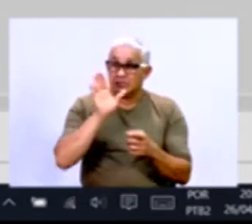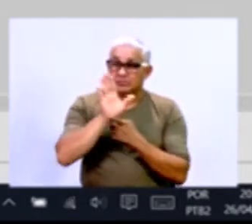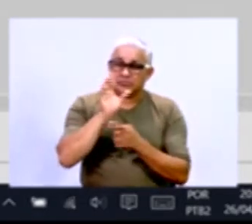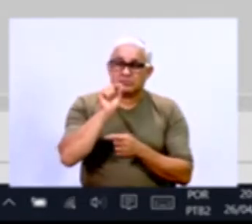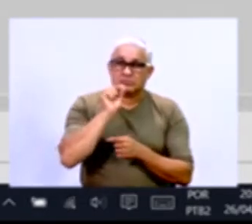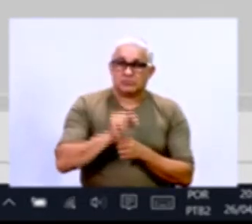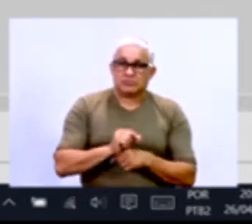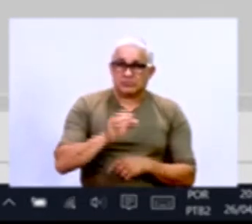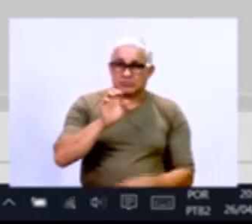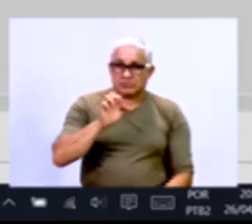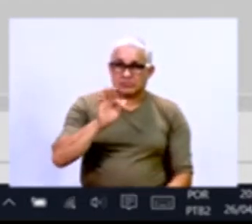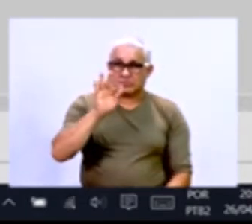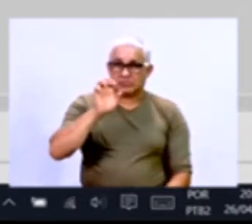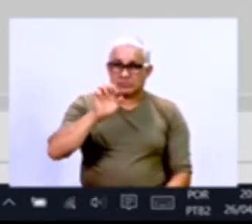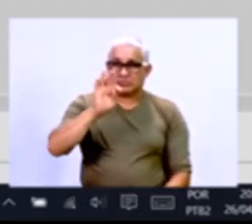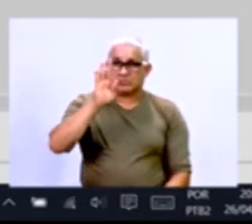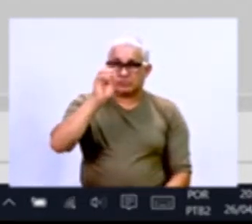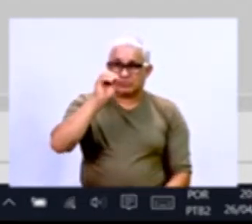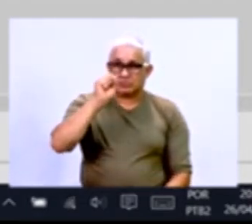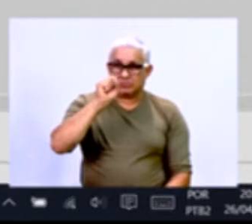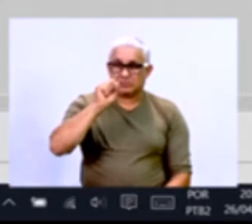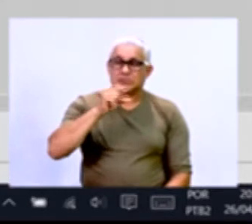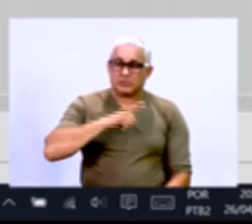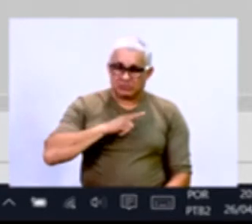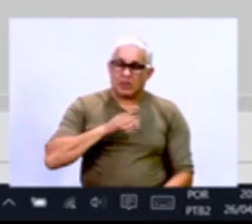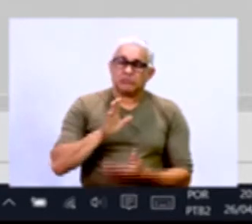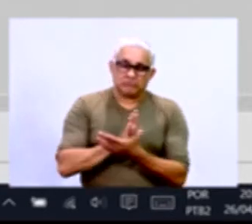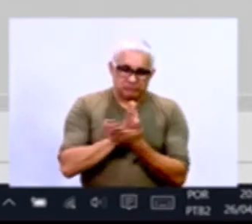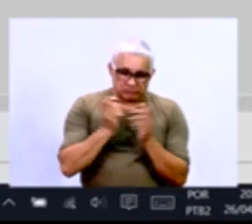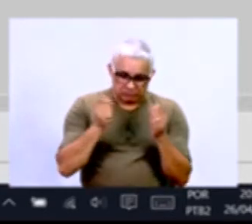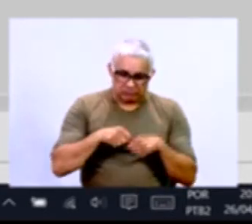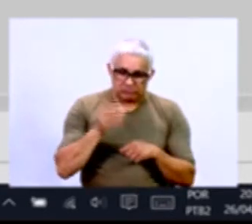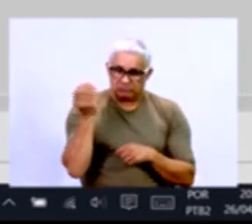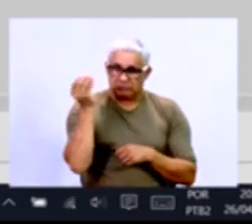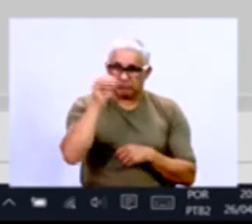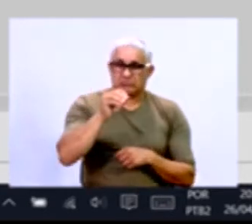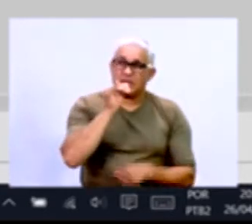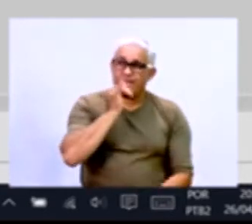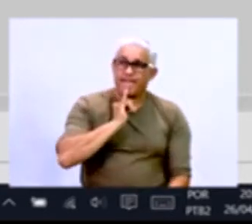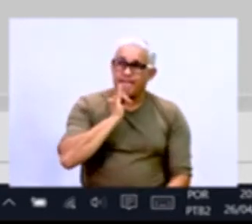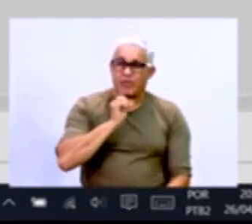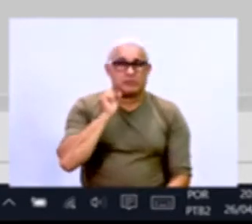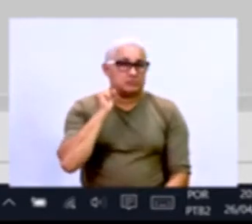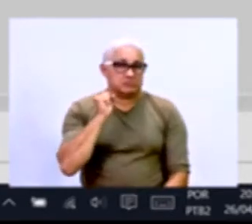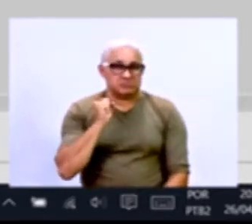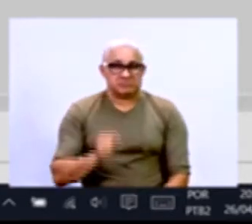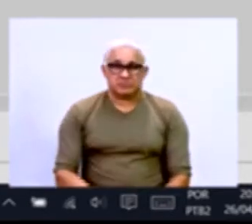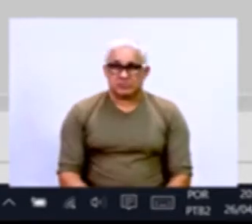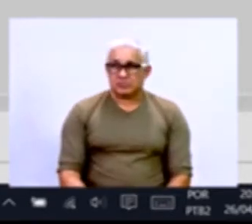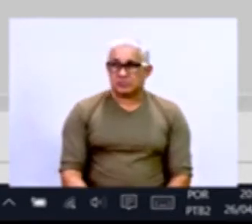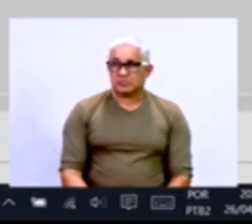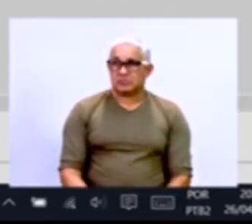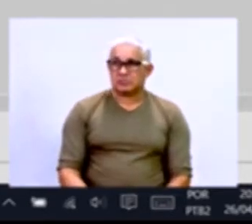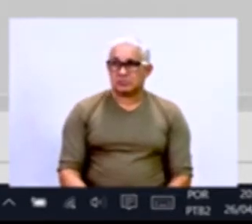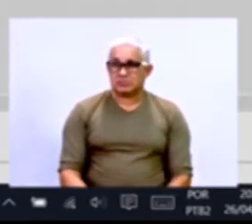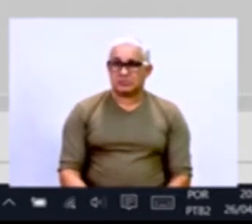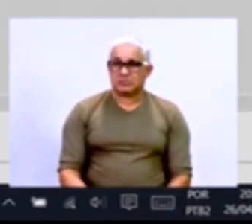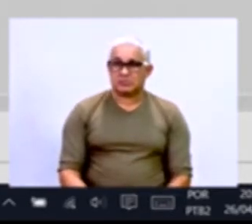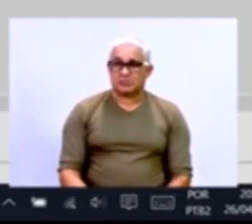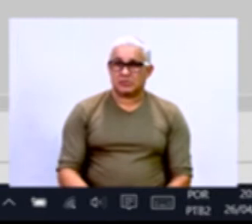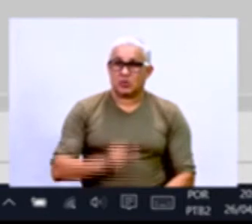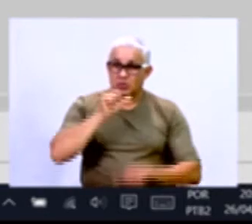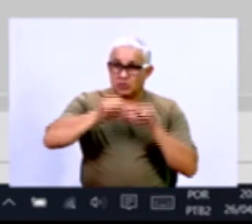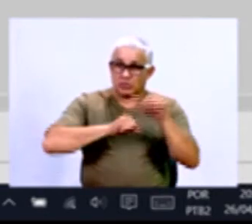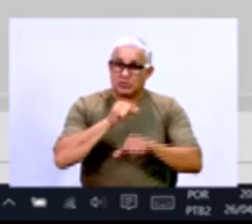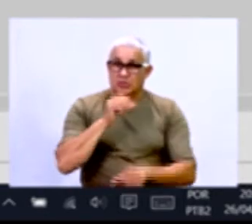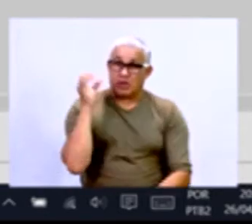aqui os efeitos. Então, tem alguns efeitos que dá para a gente colocar. Por exemplo, eu posso... alterar a